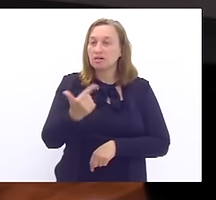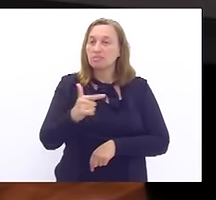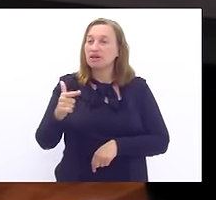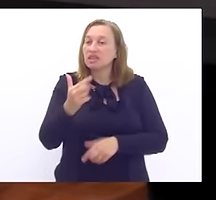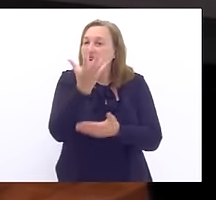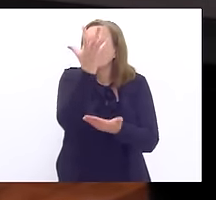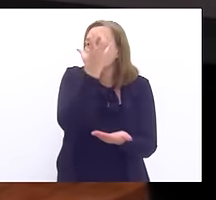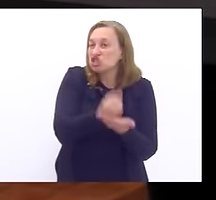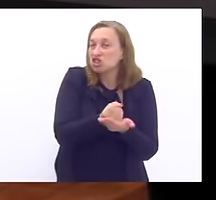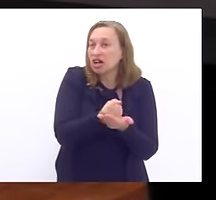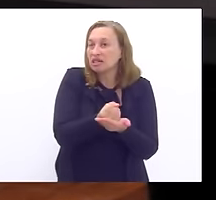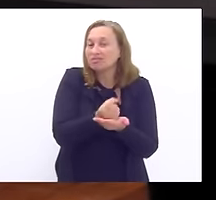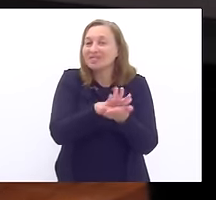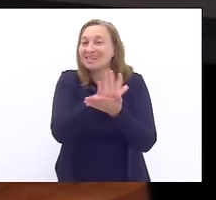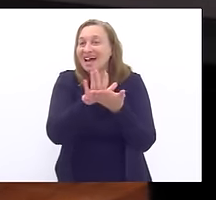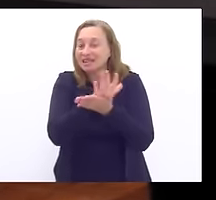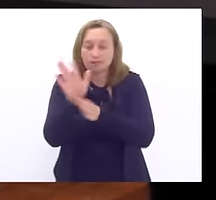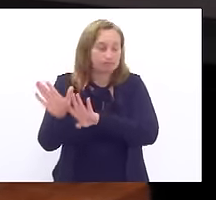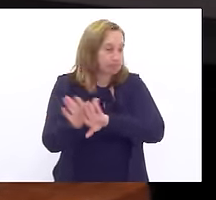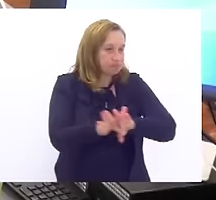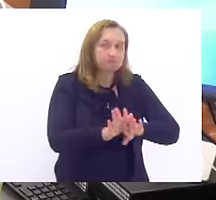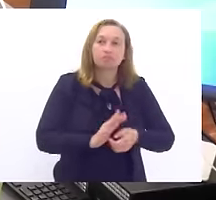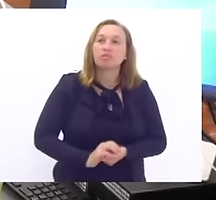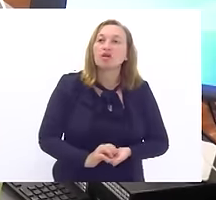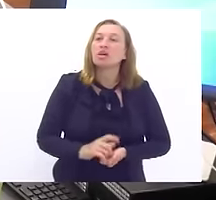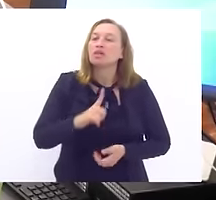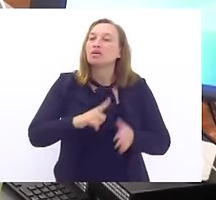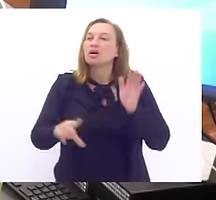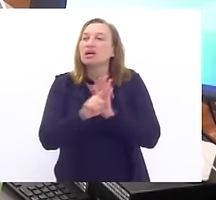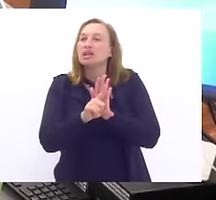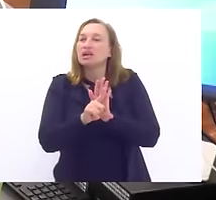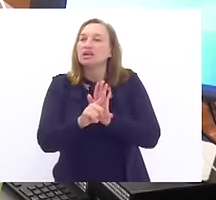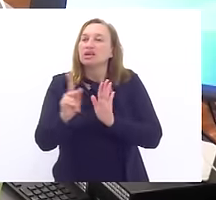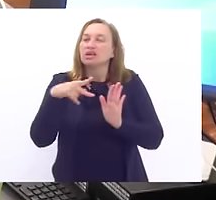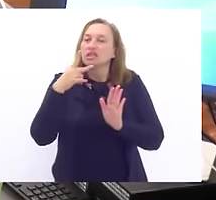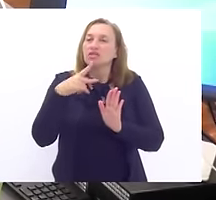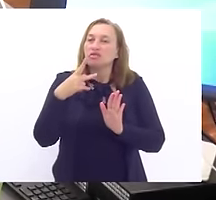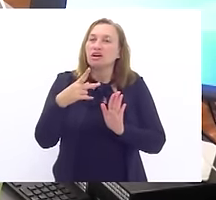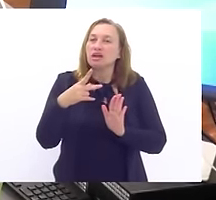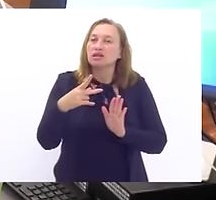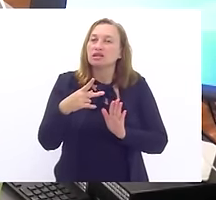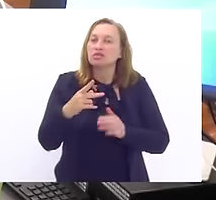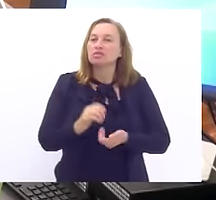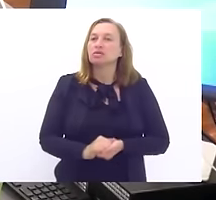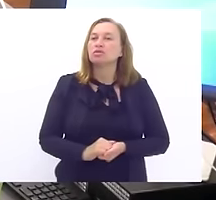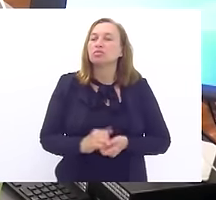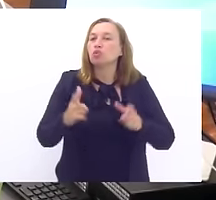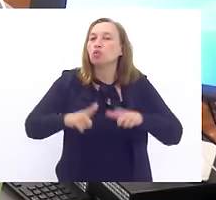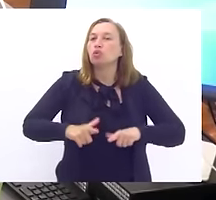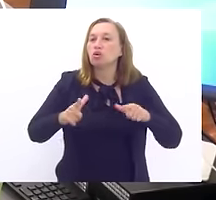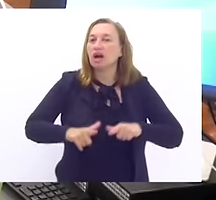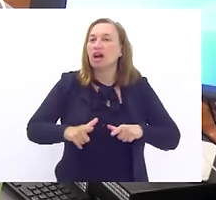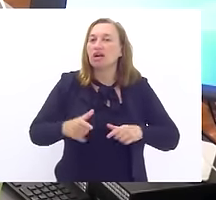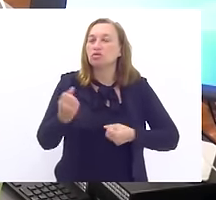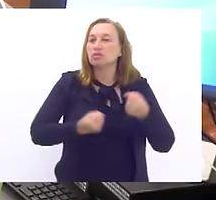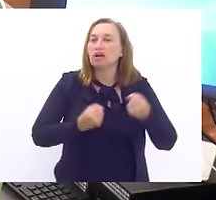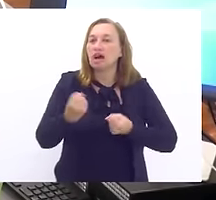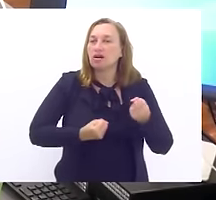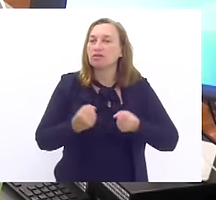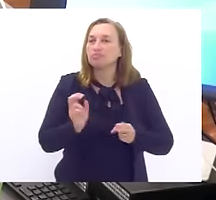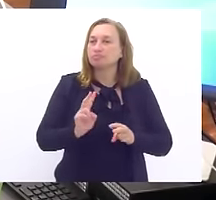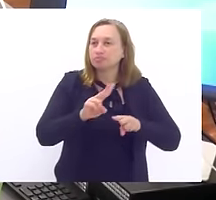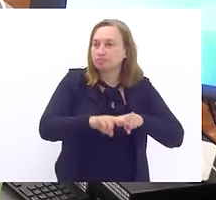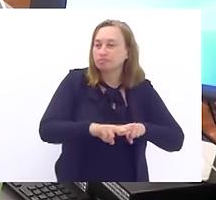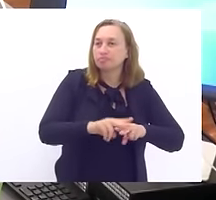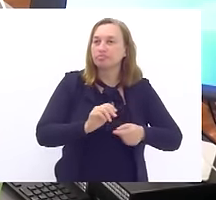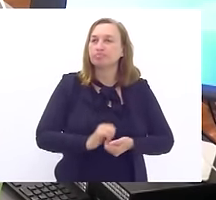fixado em nenhuma Norma não há existe alguma lei que fala sobre a Circunscrição do local do veículo apreendido vou trazer